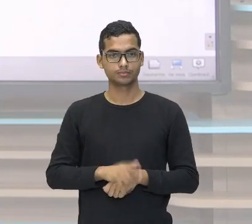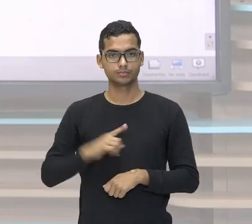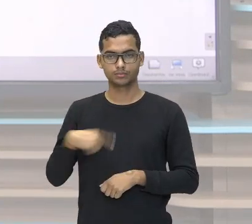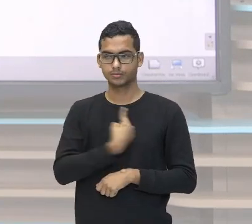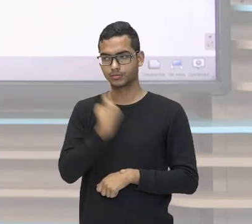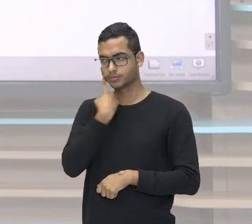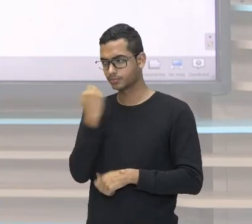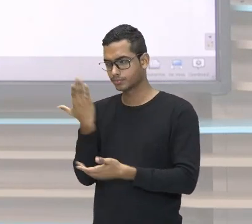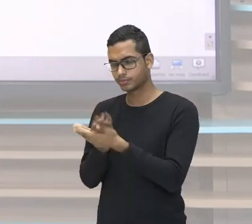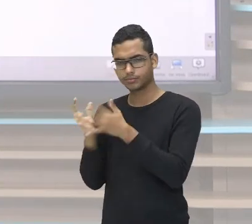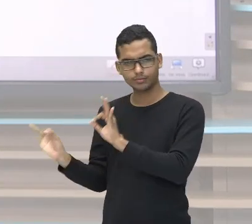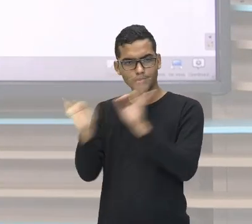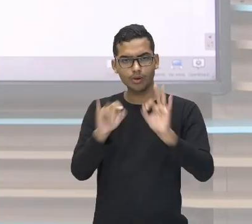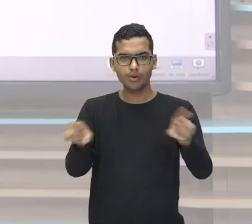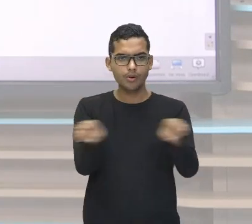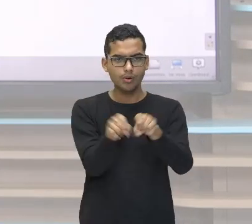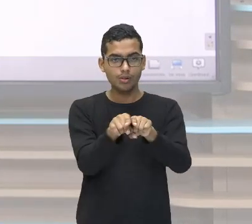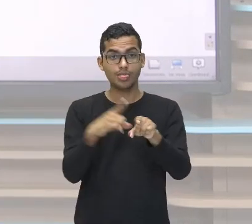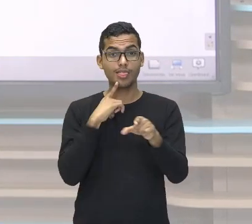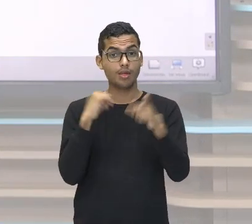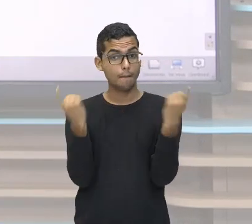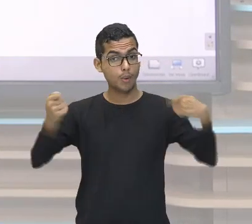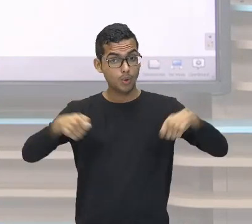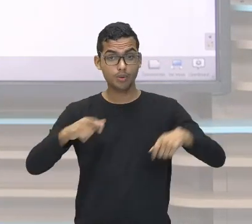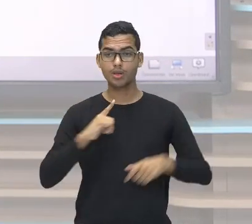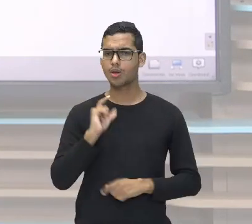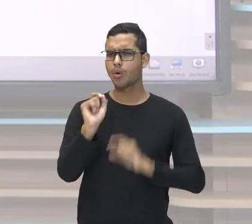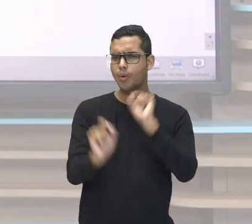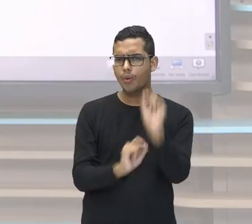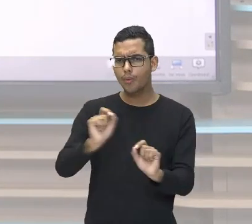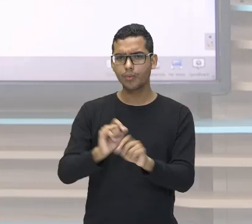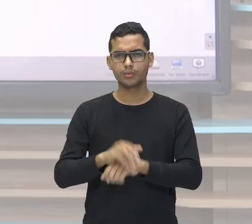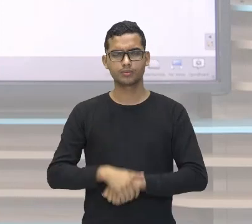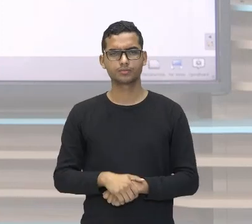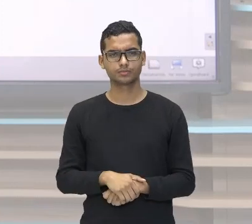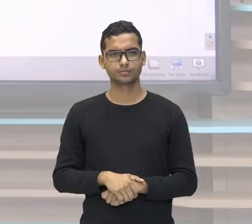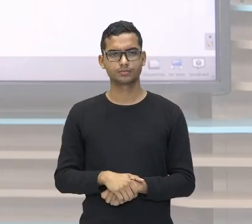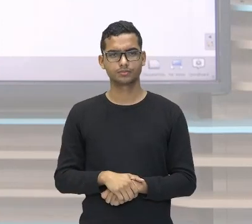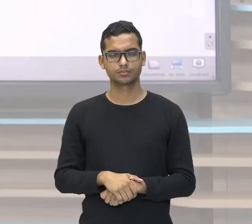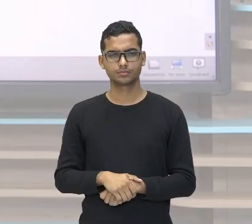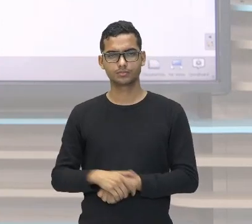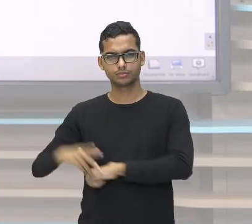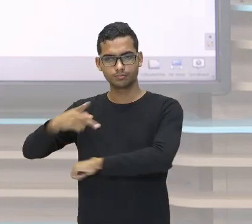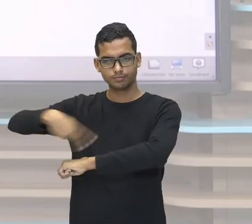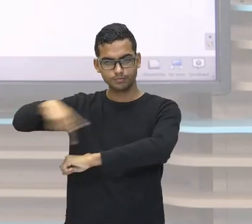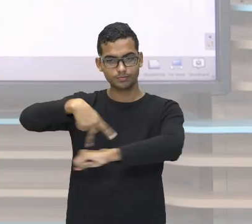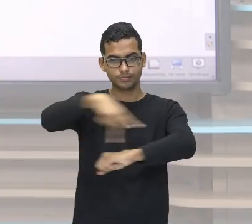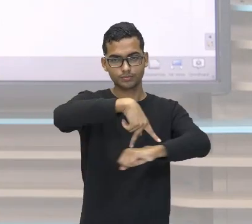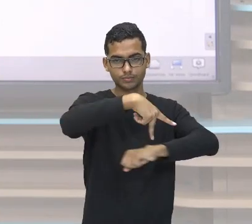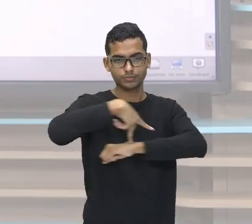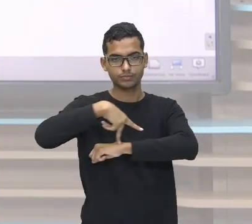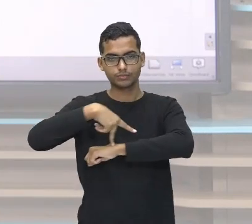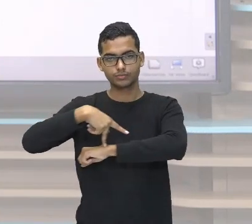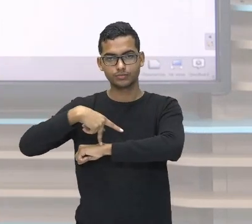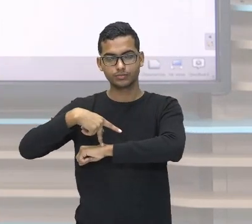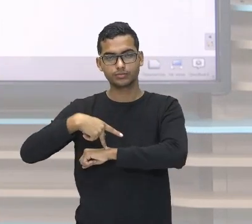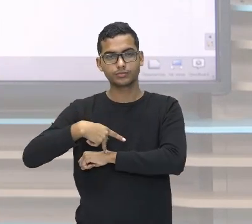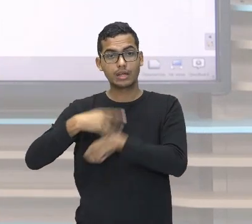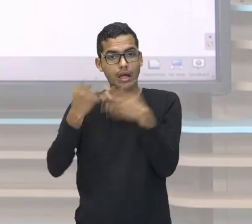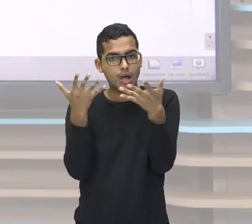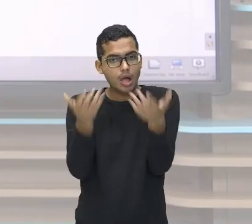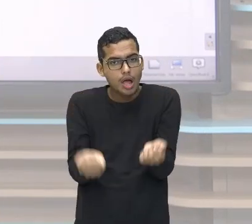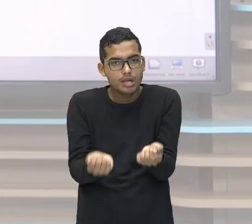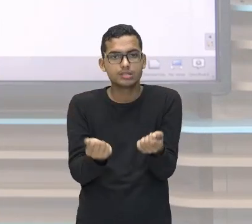nos outros, há também a possibilidade, que diferentes países acabem adotando as